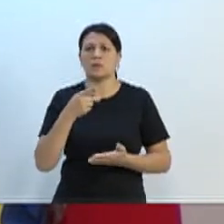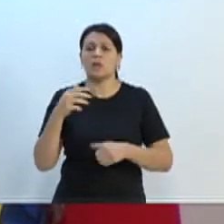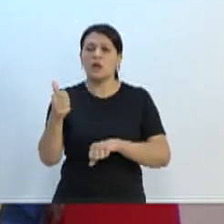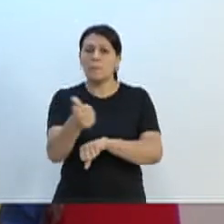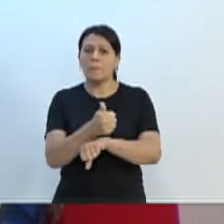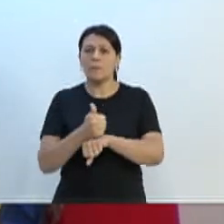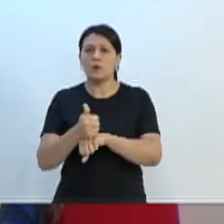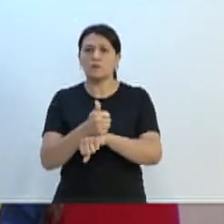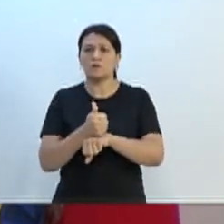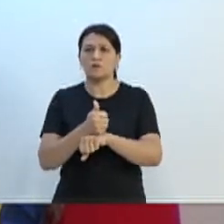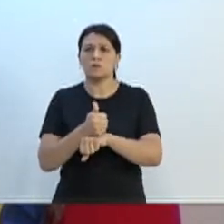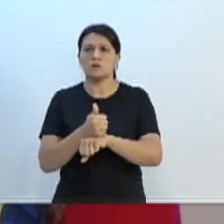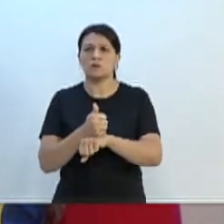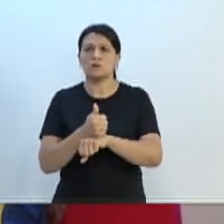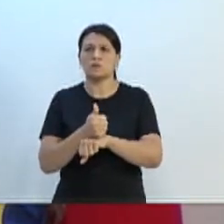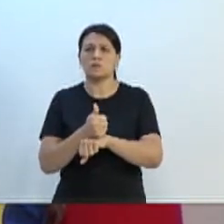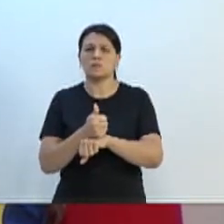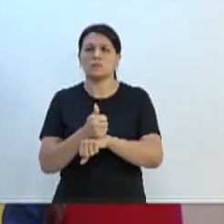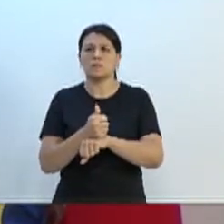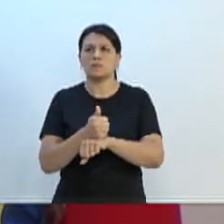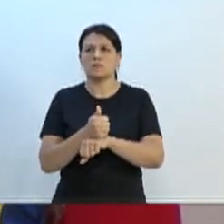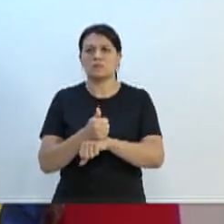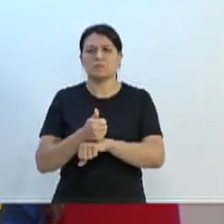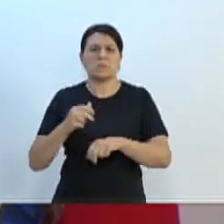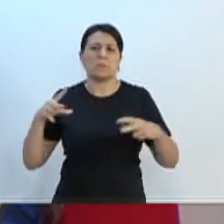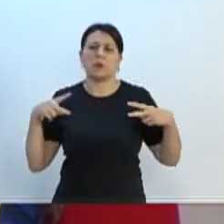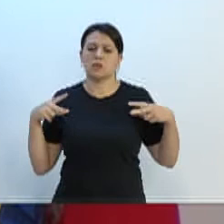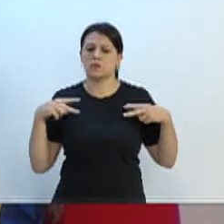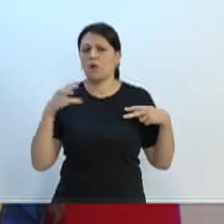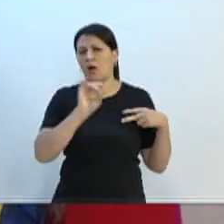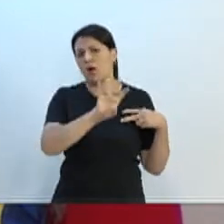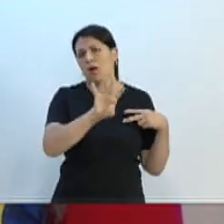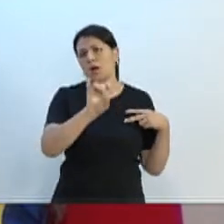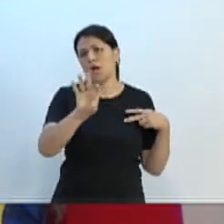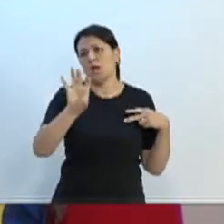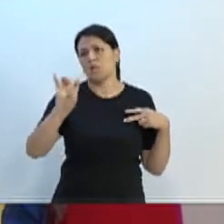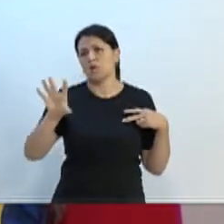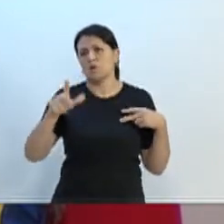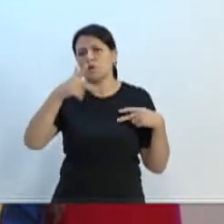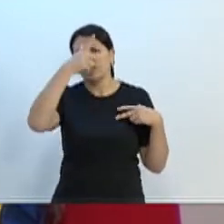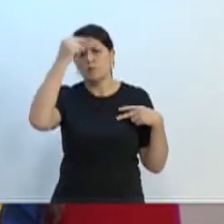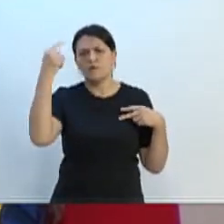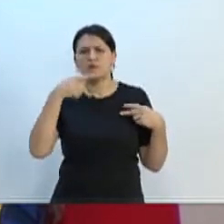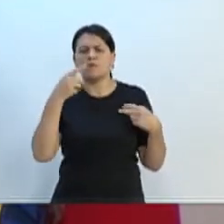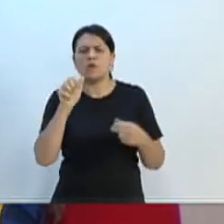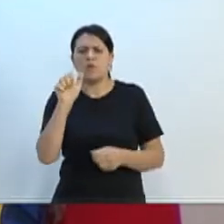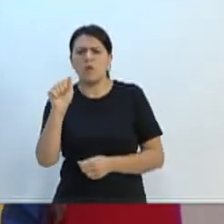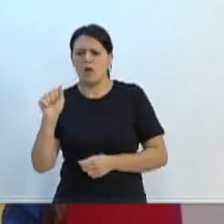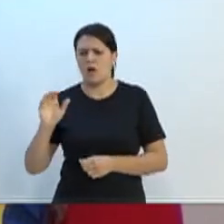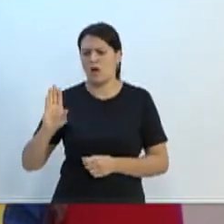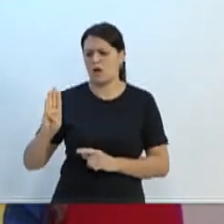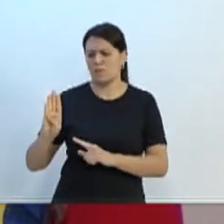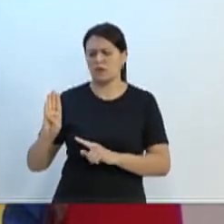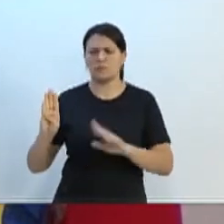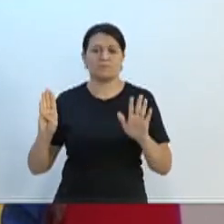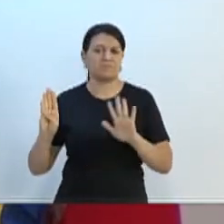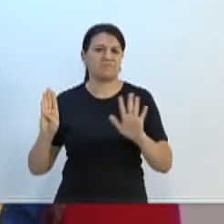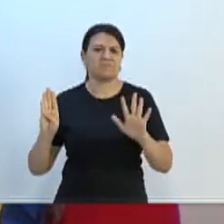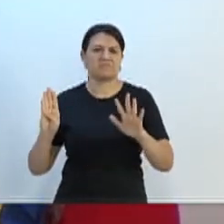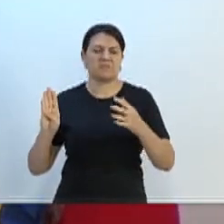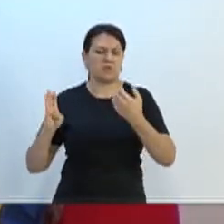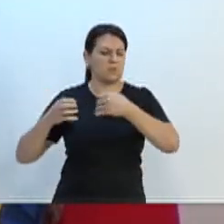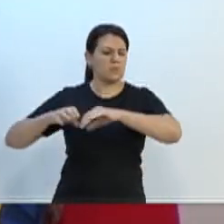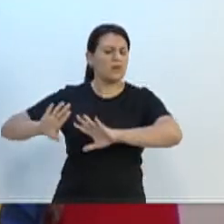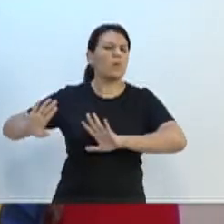profissionalmente e tecnicamente. O pessoal é cada um por si. Se o prefeito falou de A ou B, eu não posso entrar nessa. Eu vou